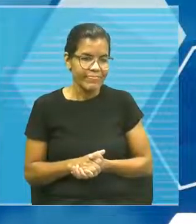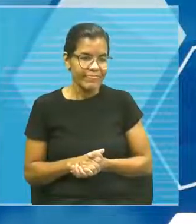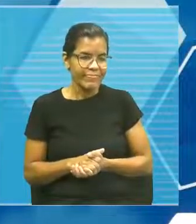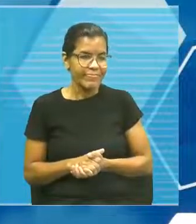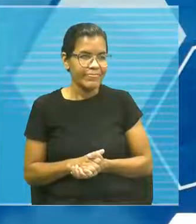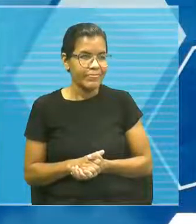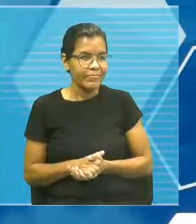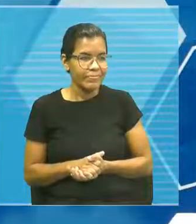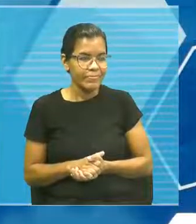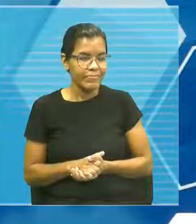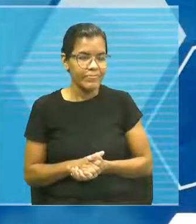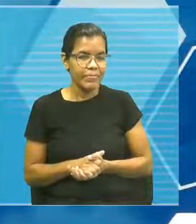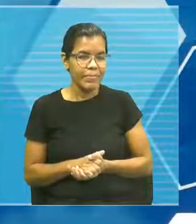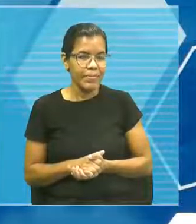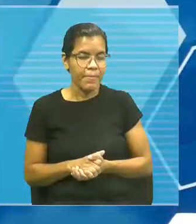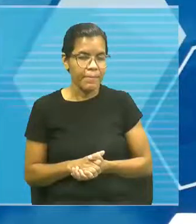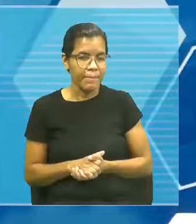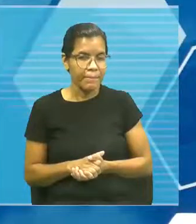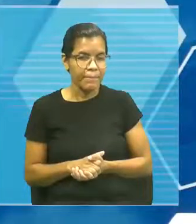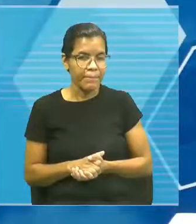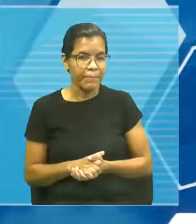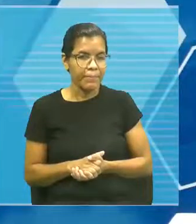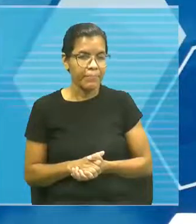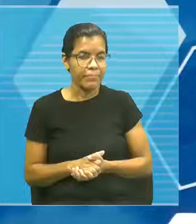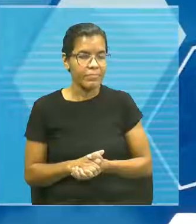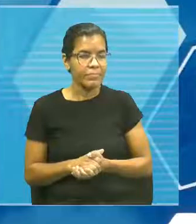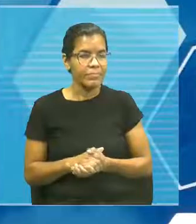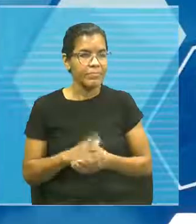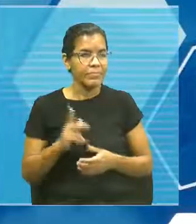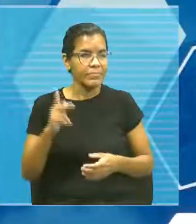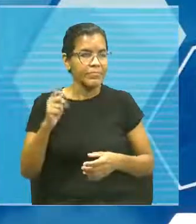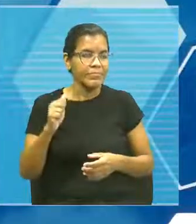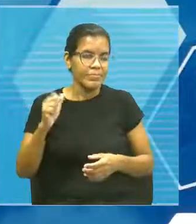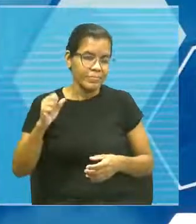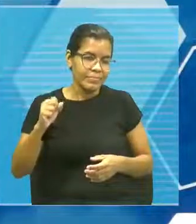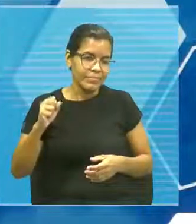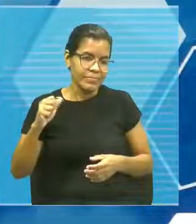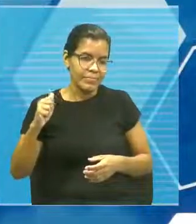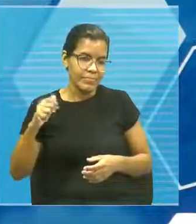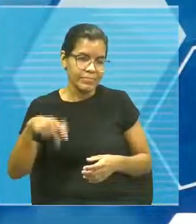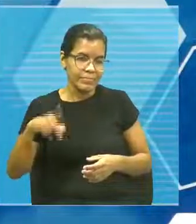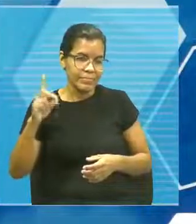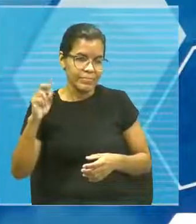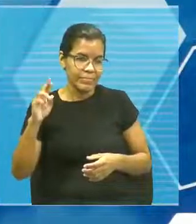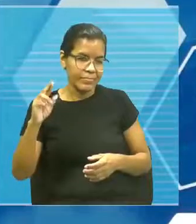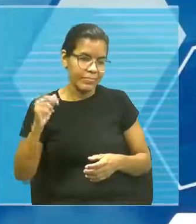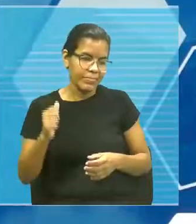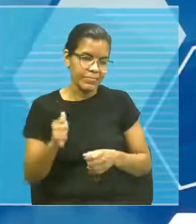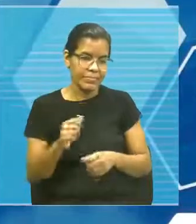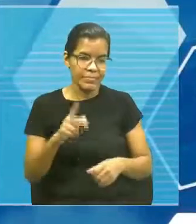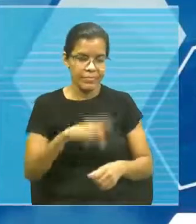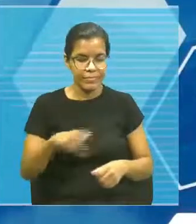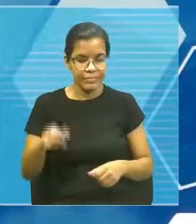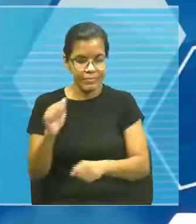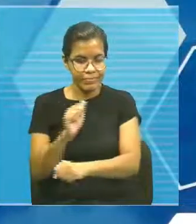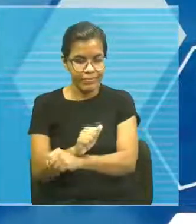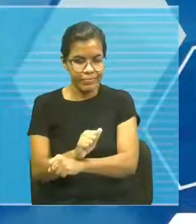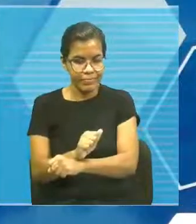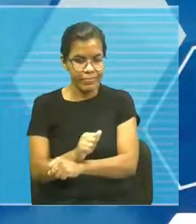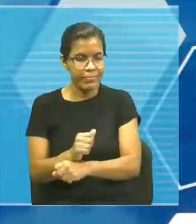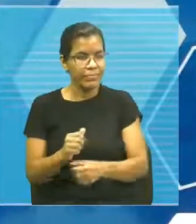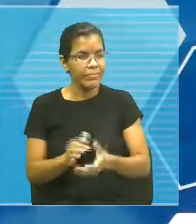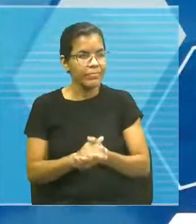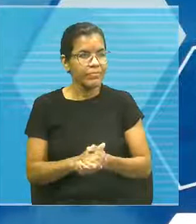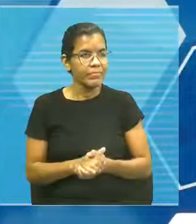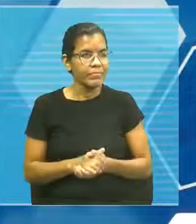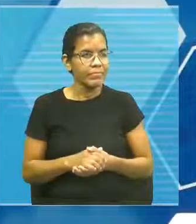Pegando fogo. Pronto, Cassandra. Pois vai lá, eu vou esperar vocês, tá? Morre de medo, né? Eu também tenho medo,